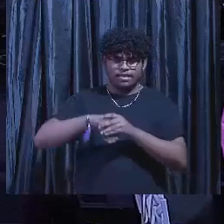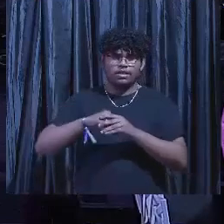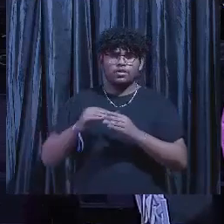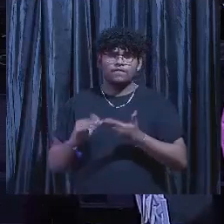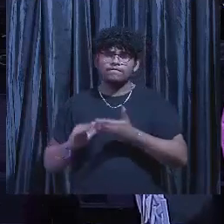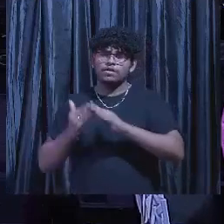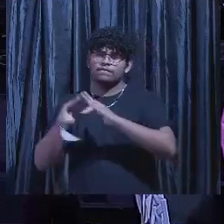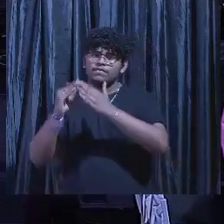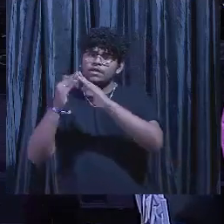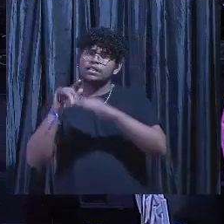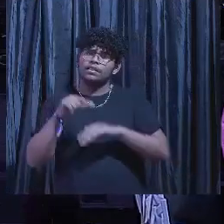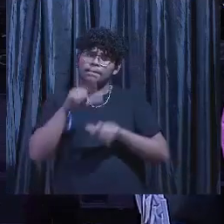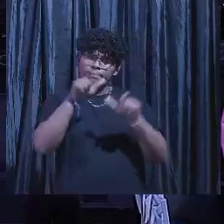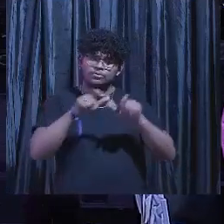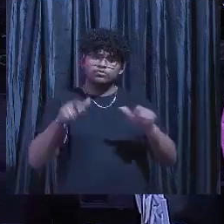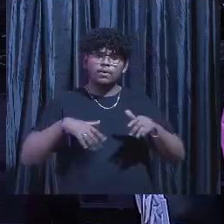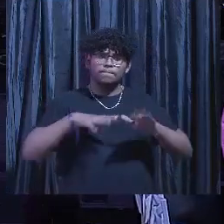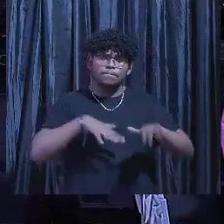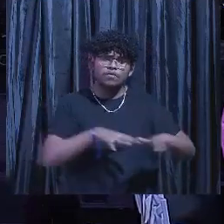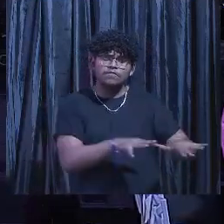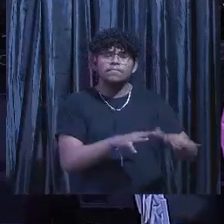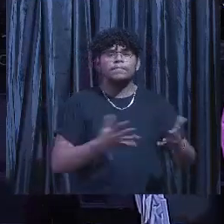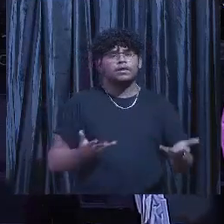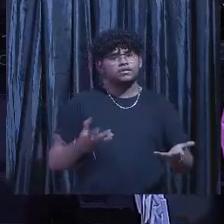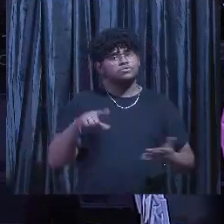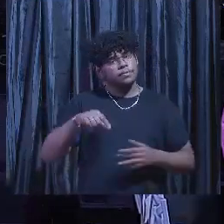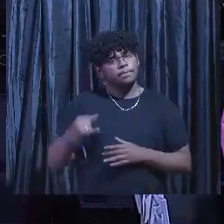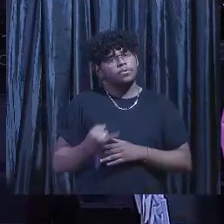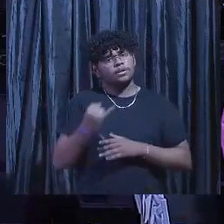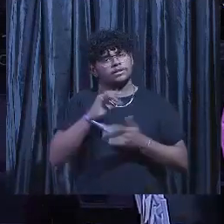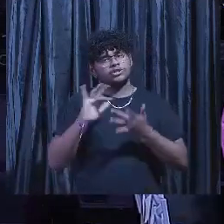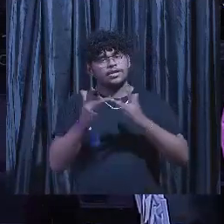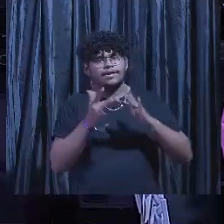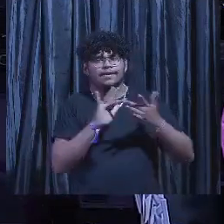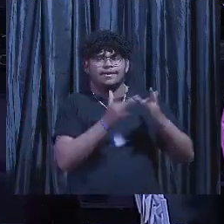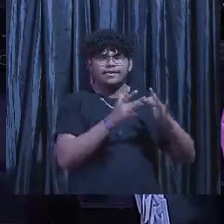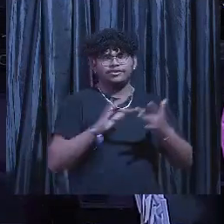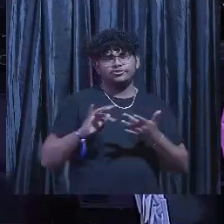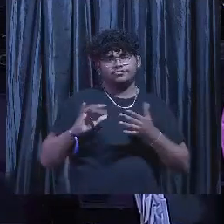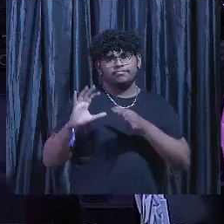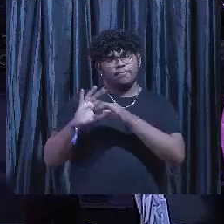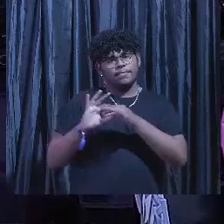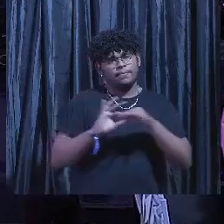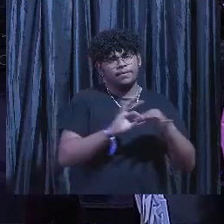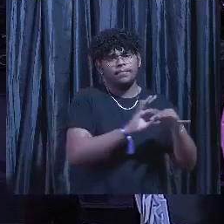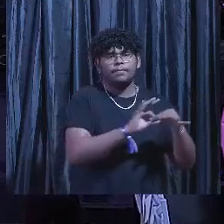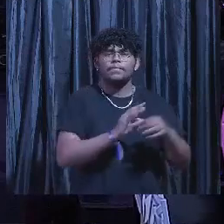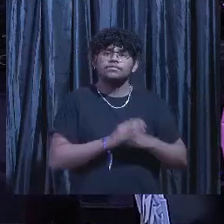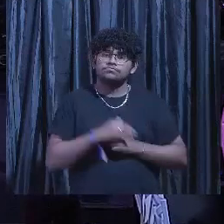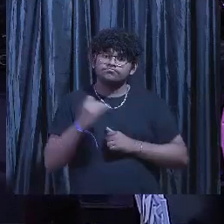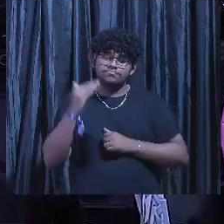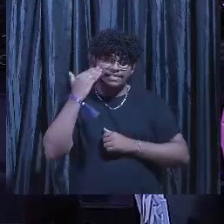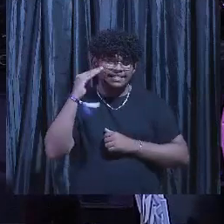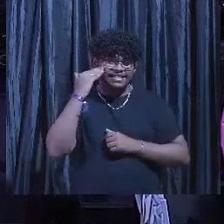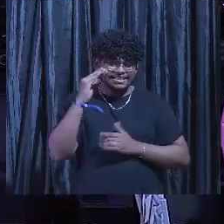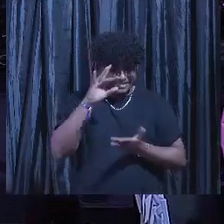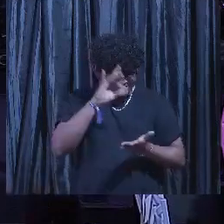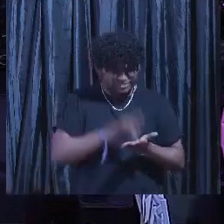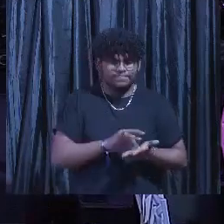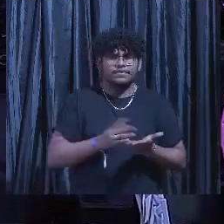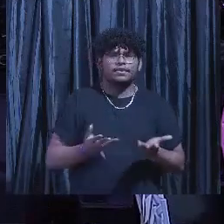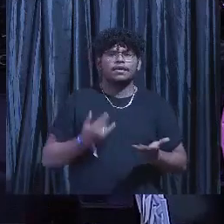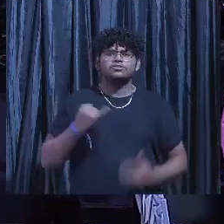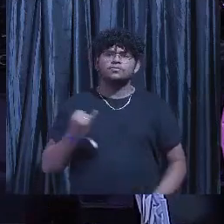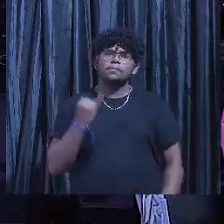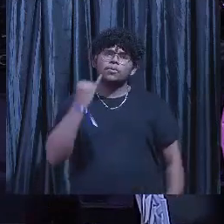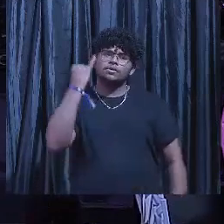lá movimentando as ações, elas têm essa articulação, têm essa rede, e ela precisa entender ali, de fato, o quanto que é